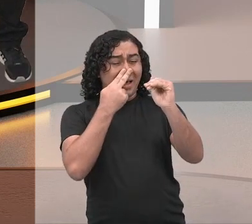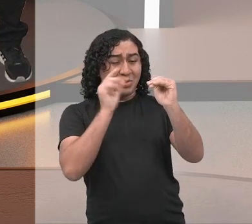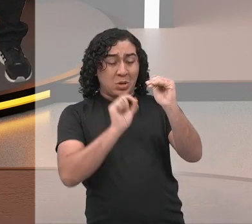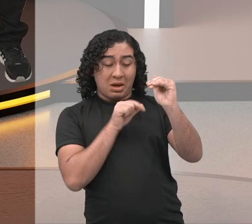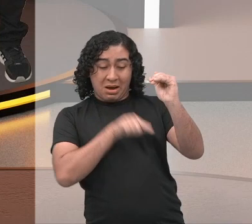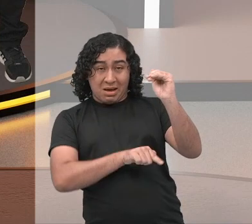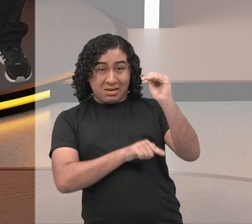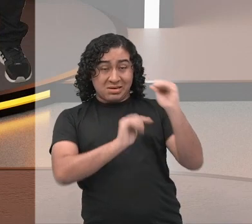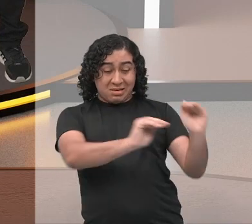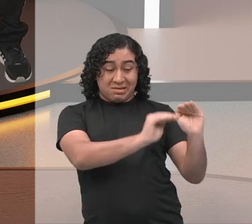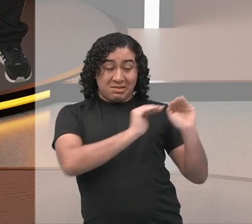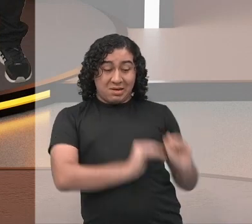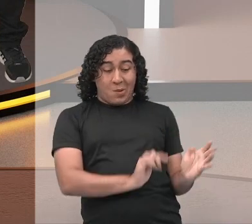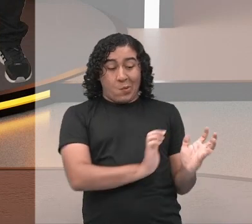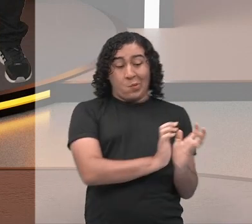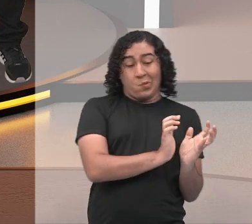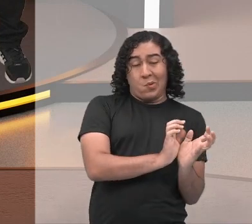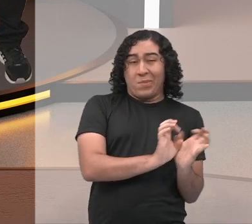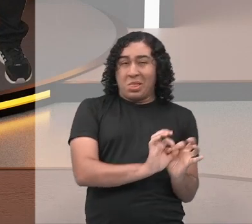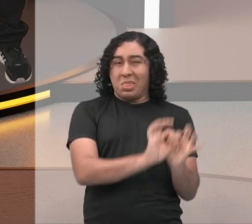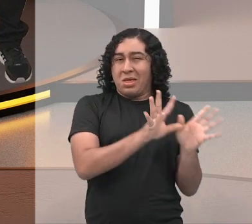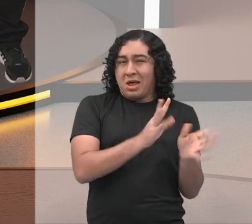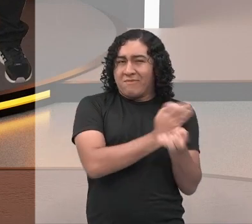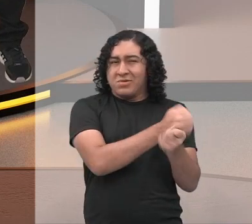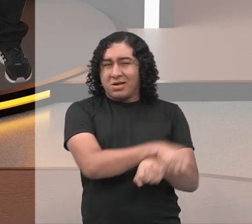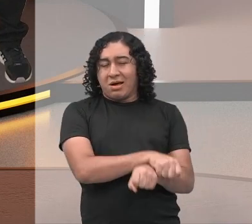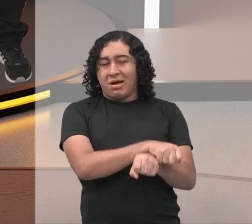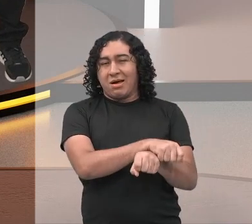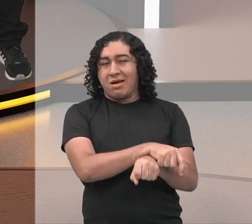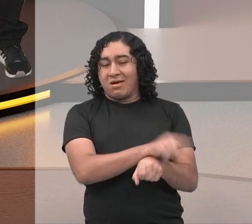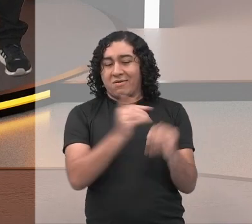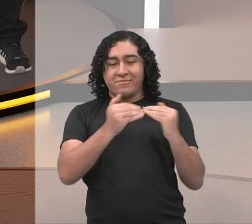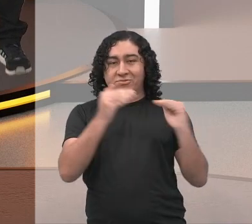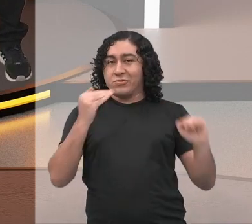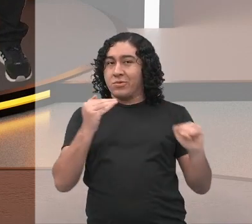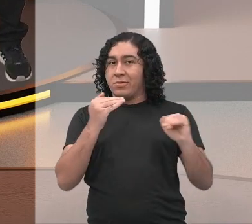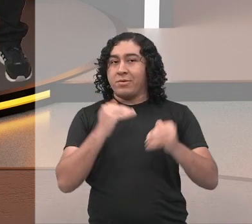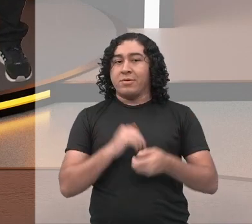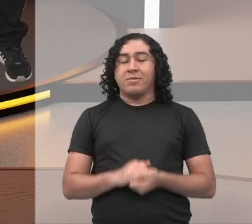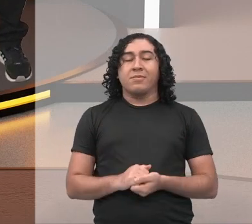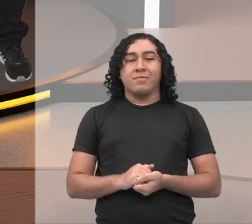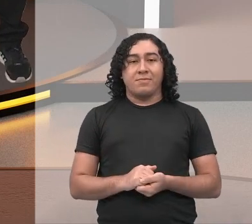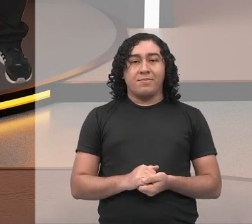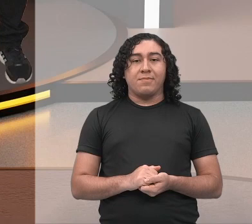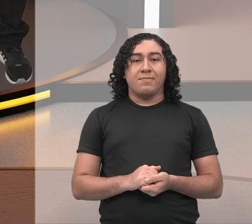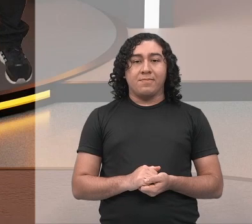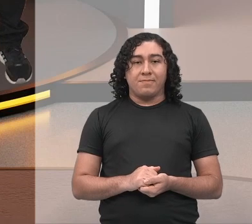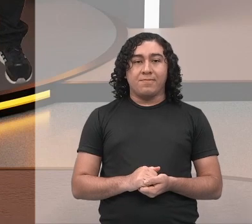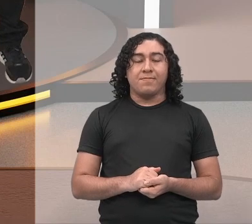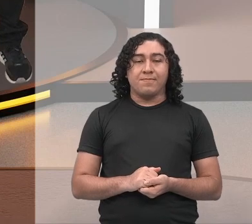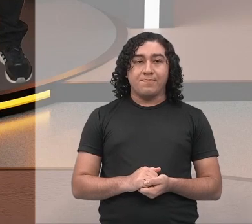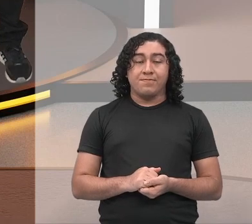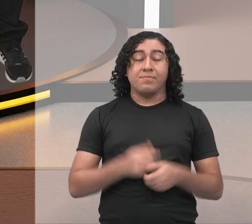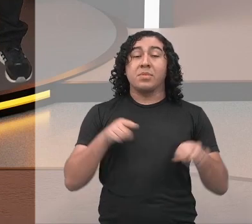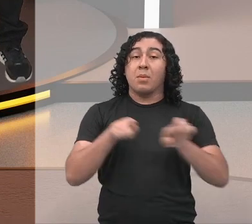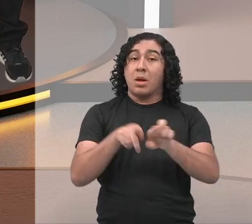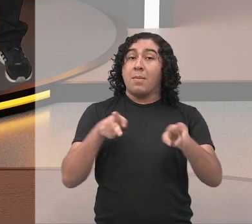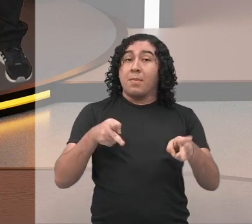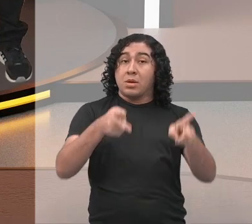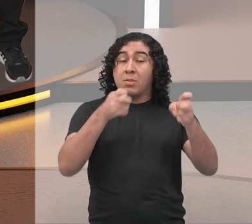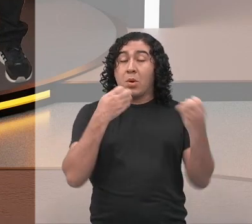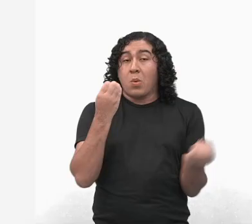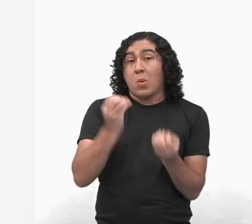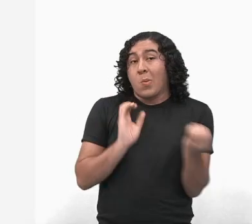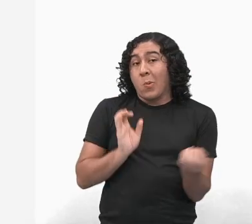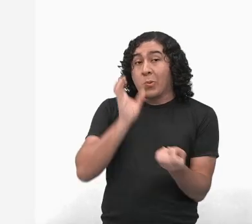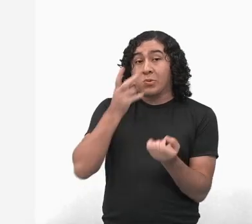a cabanagem queria dar ali para os escravizados. Vamos adiante ver as causas da cabanagem e também o desfecho. Vamos